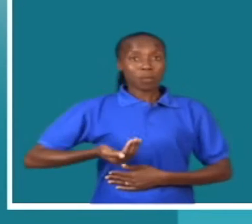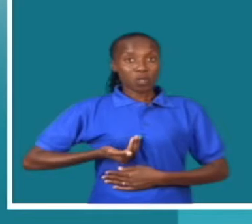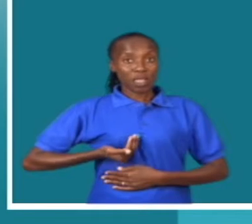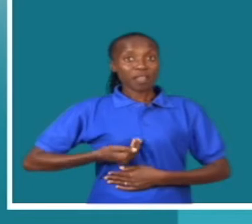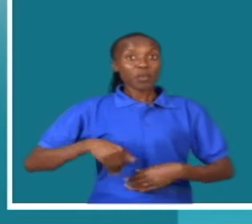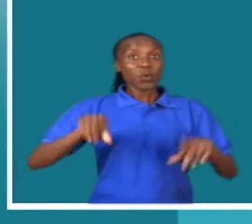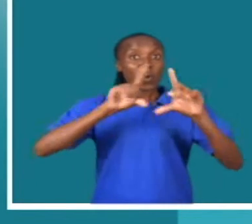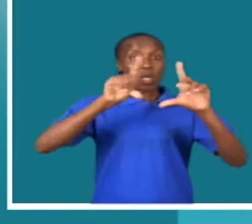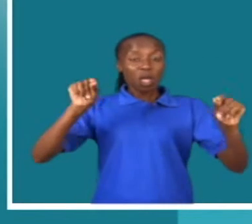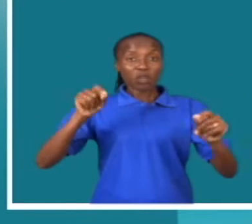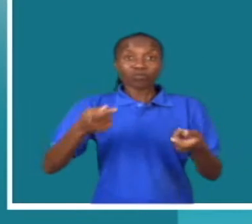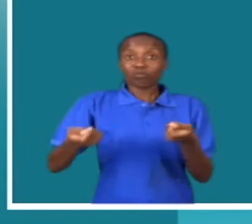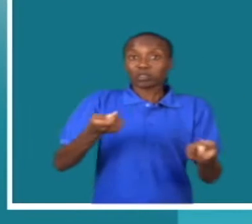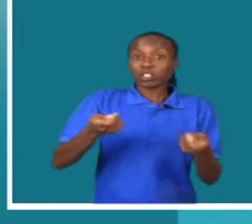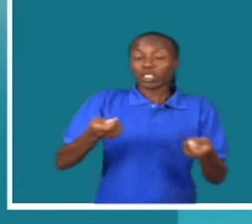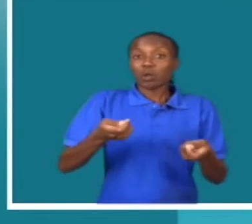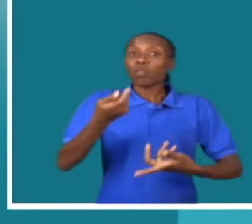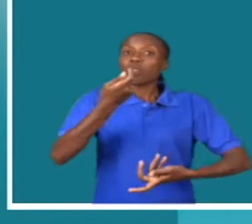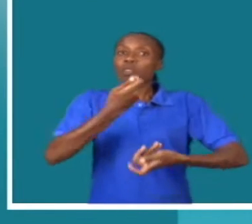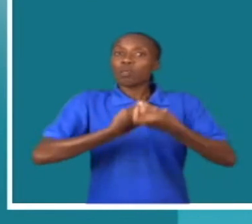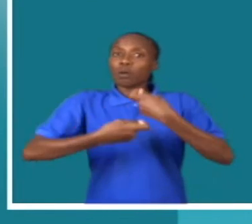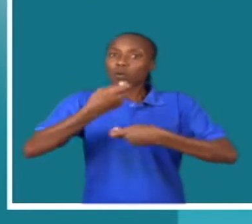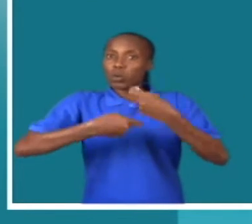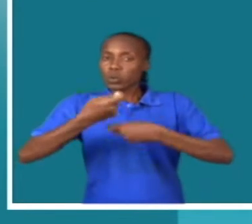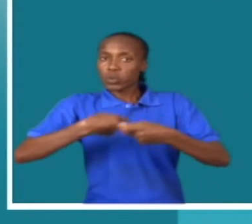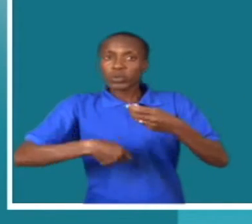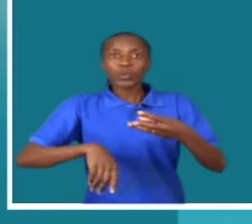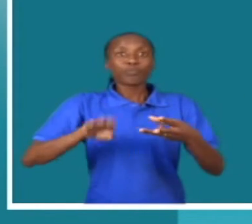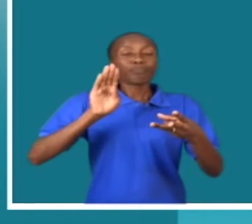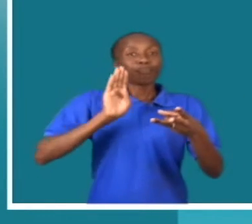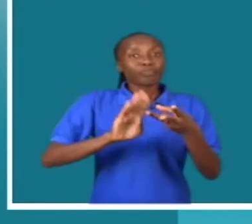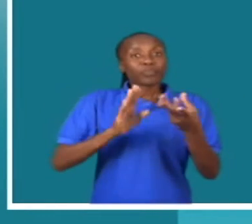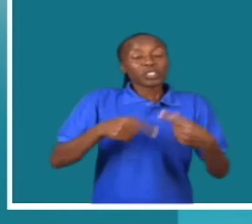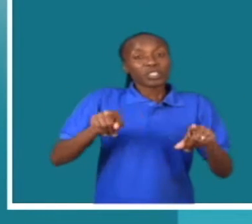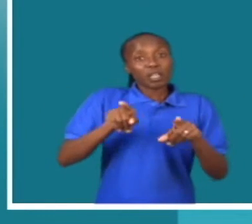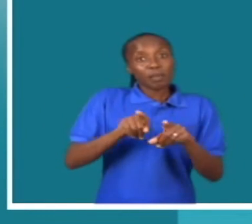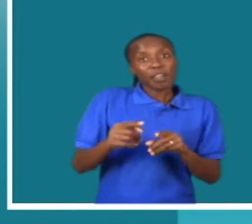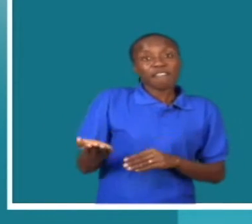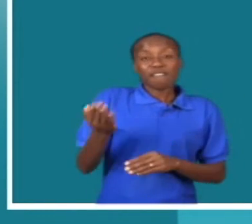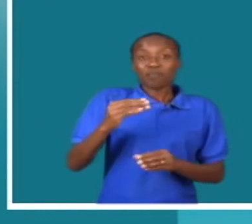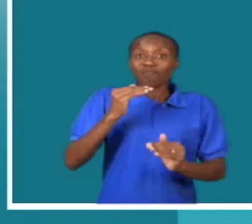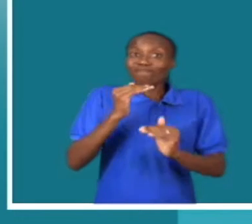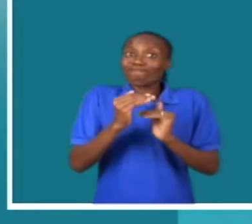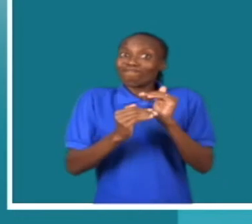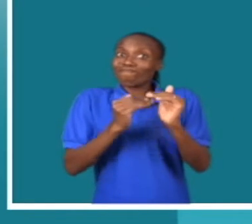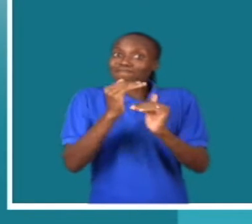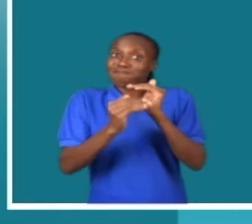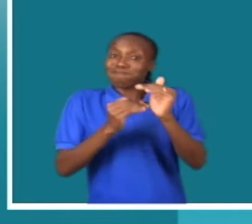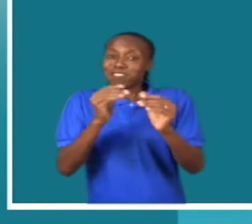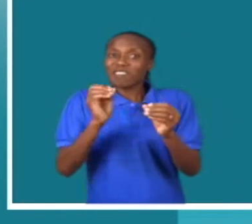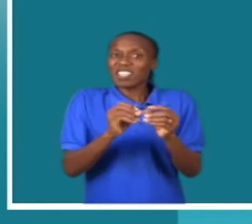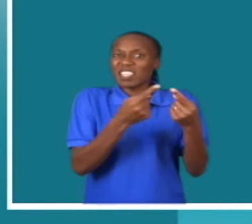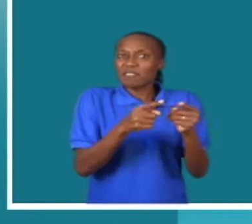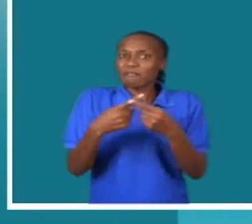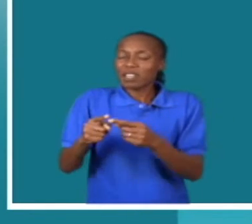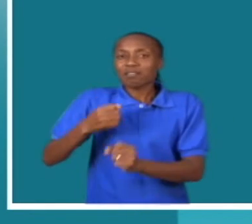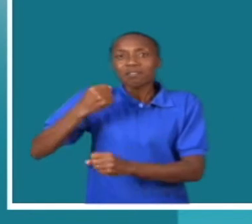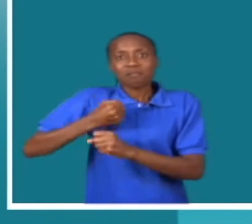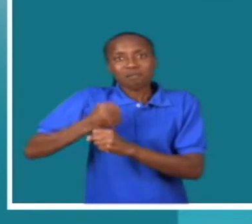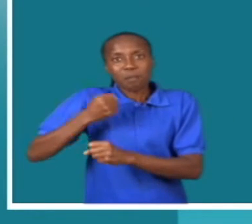as mulheres em matéria de gestão de pequenos negócios. Vamos também desenvolver habilidades de